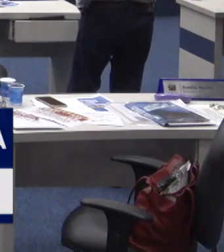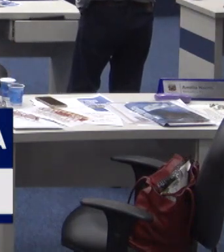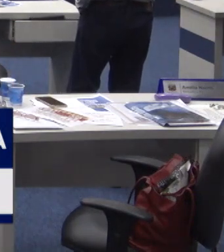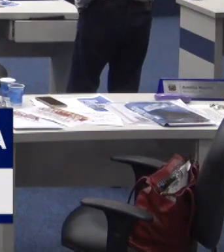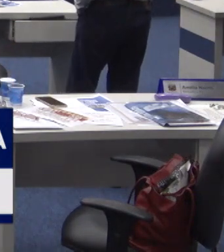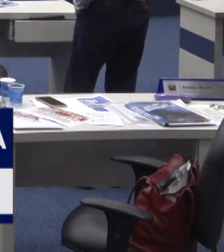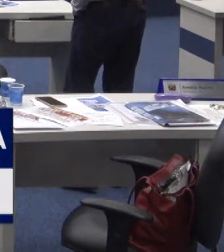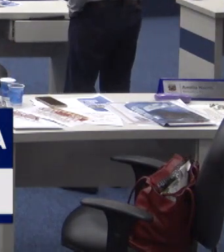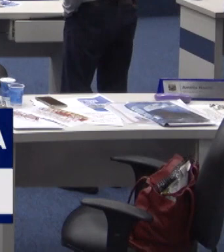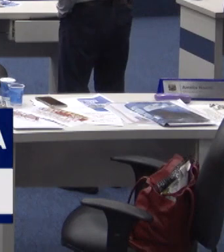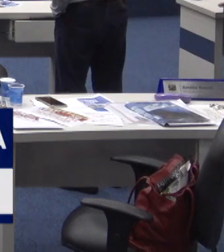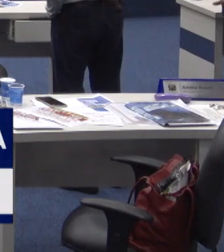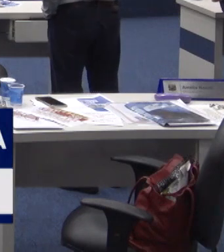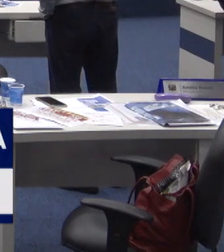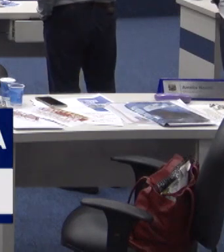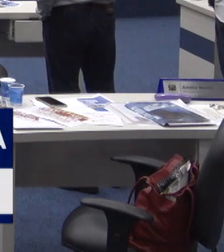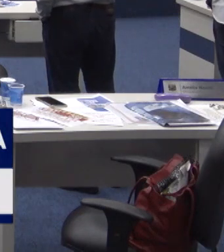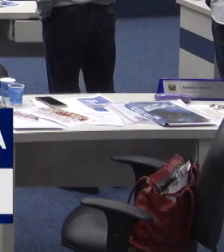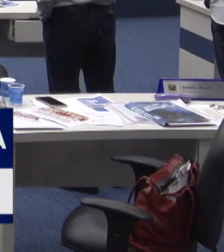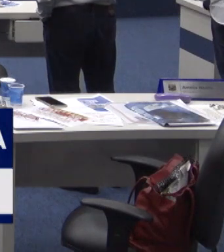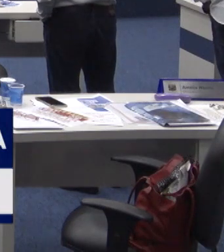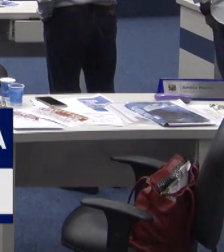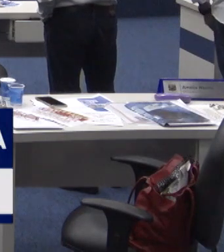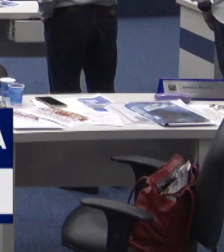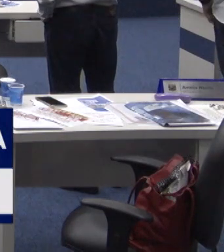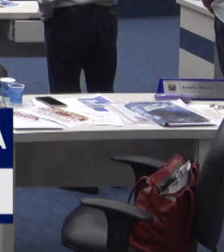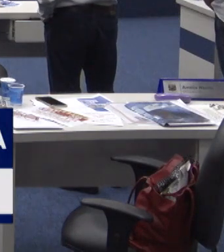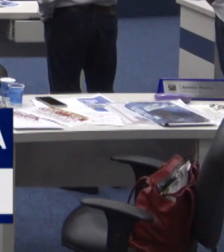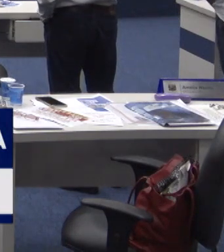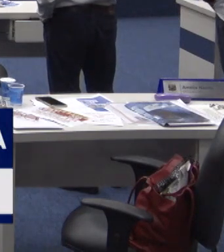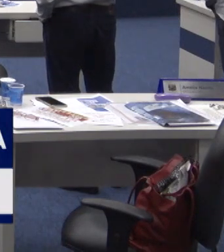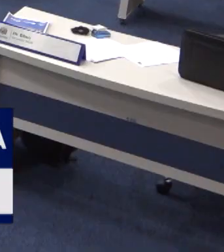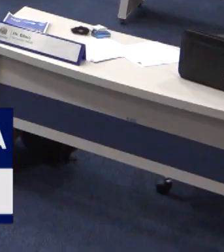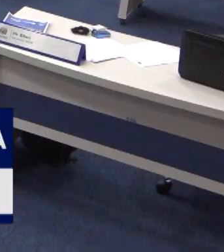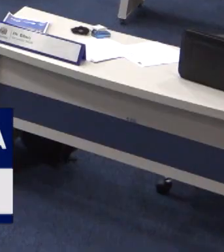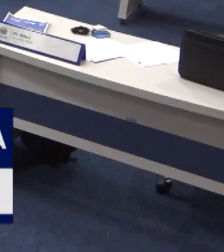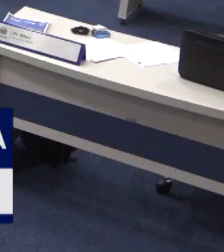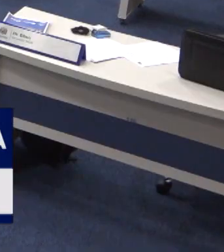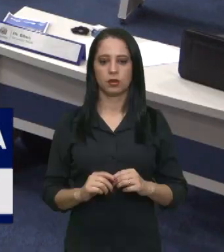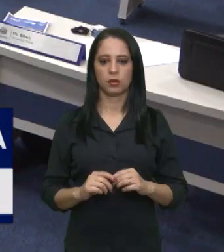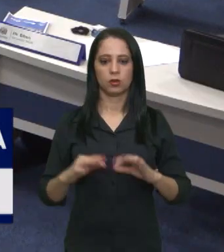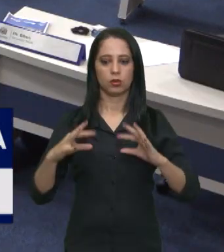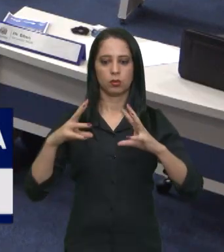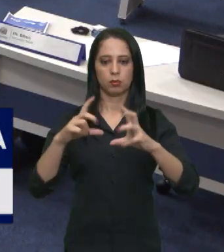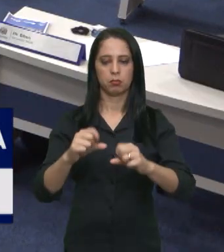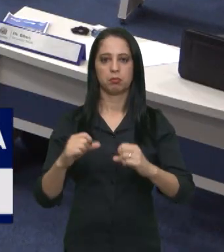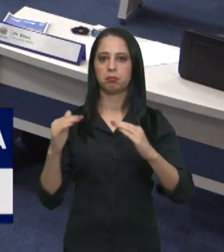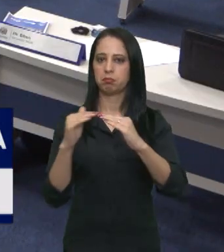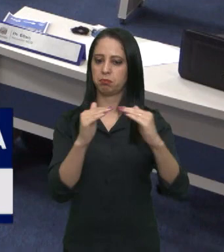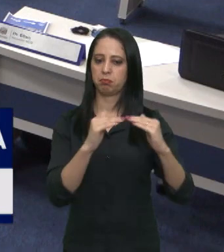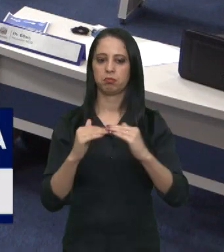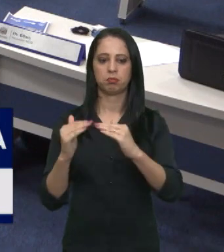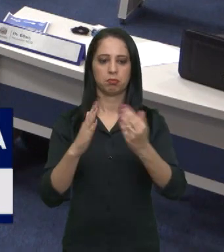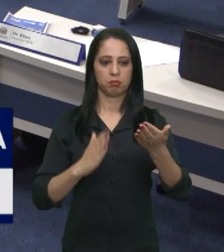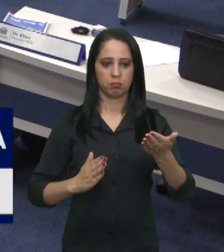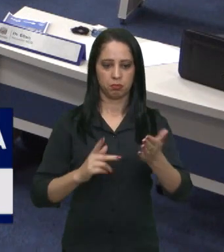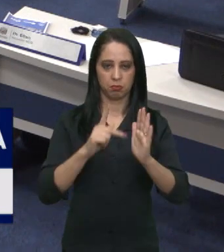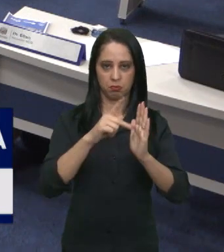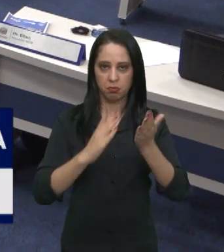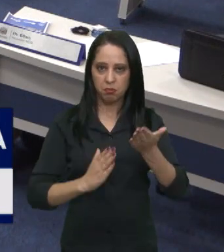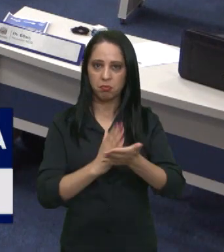Silvério. Vereadores favoráveis permaneçam como estão. Os contrários se manifestem. Nenhuma manifestação contrária. Aprovado